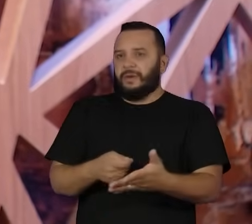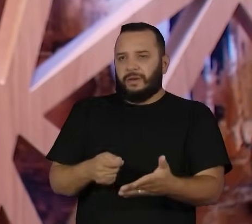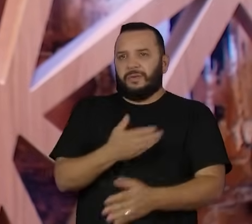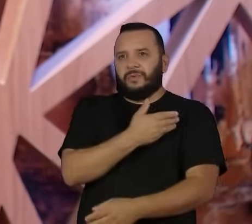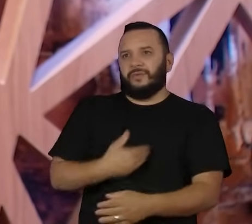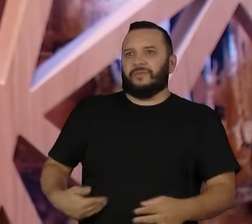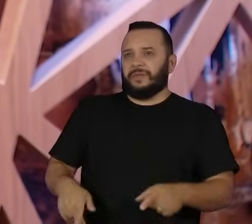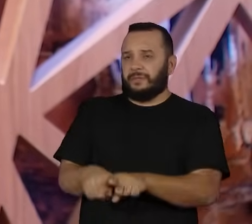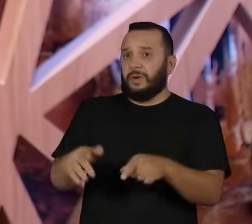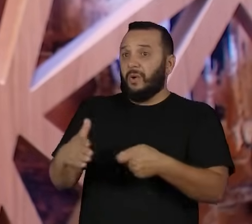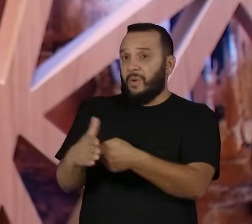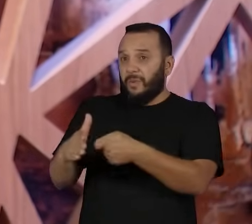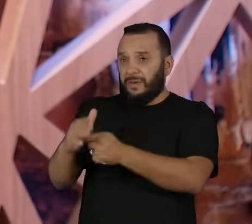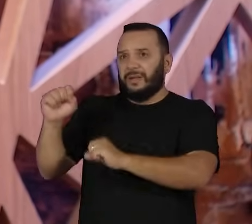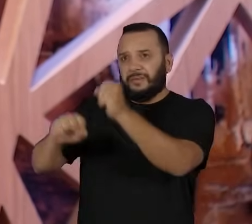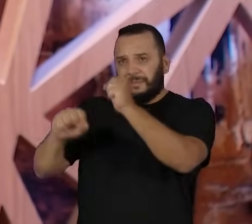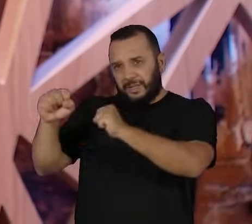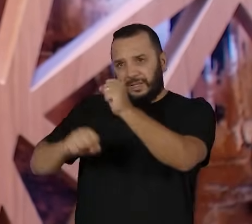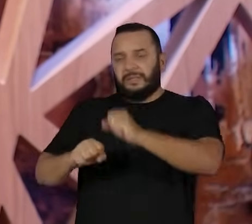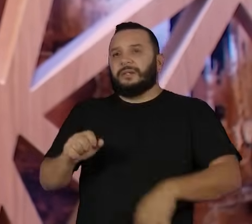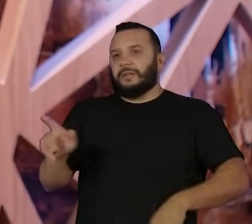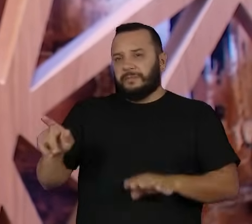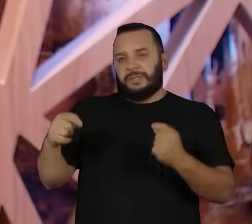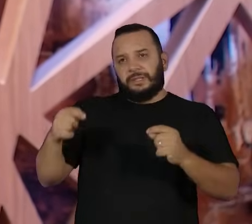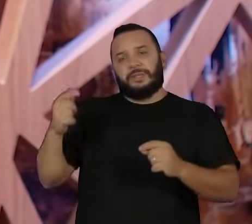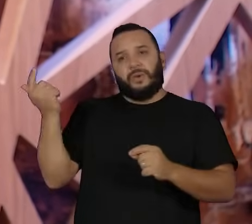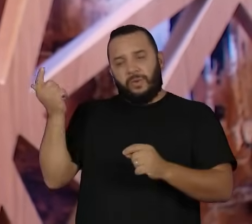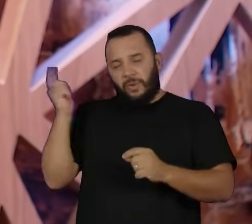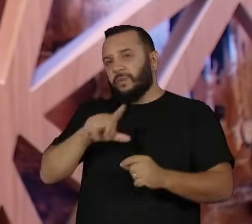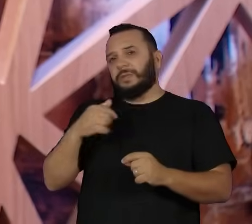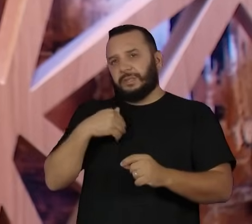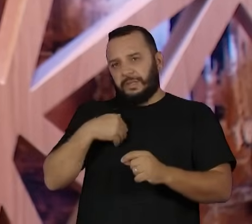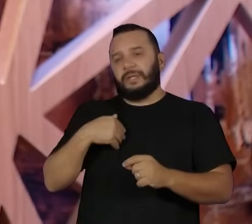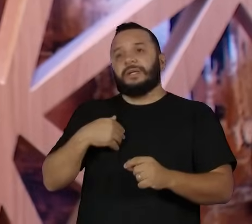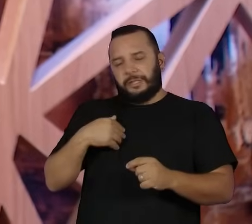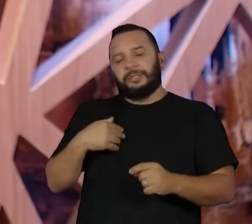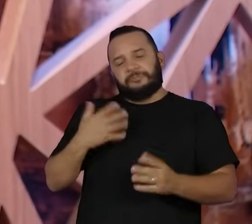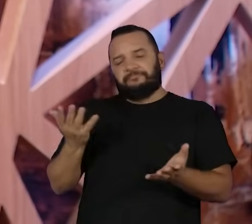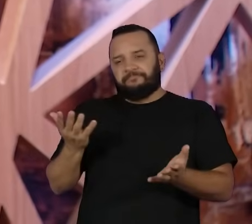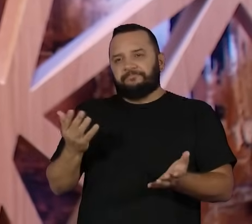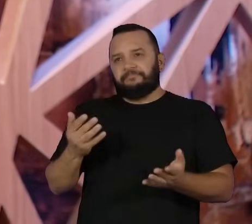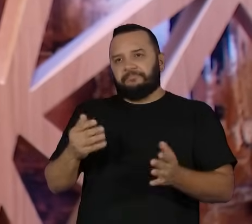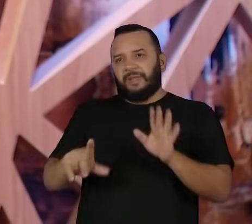empresas para que a gente consiga começar a aplicar essa política que, ao meu ver, ela é super